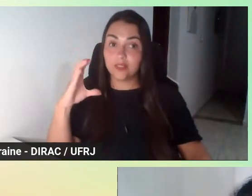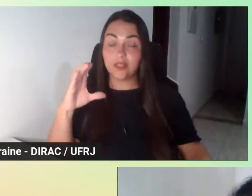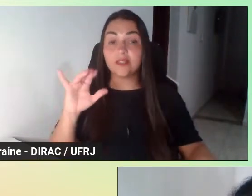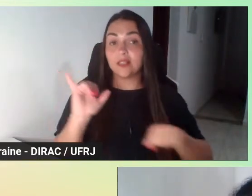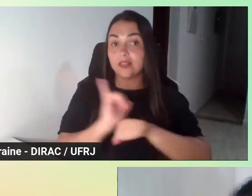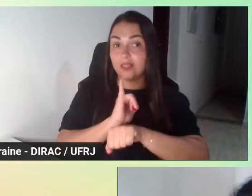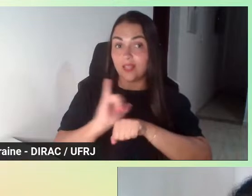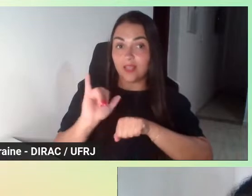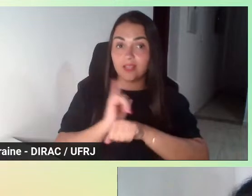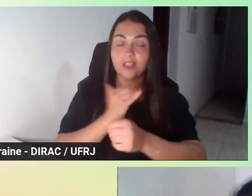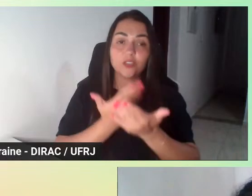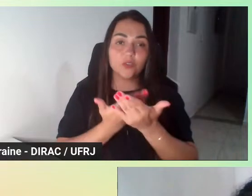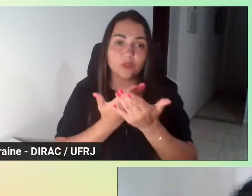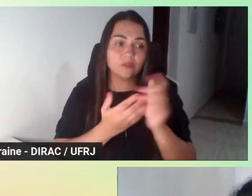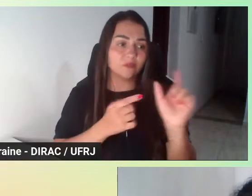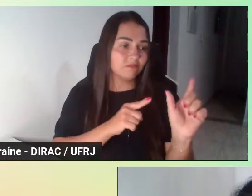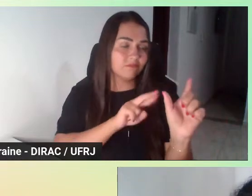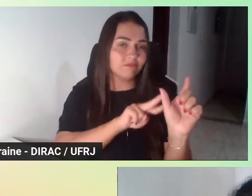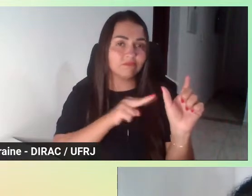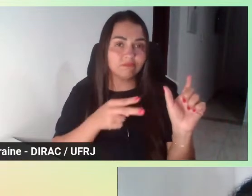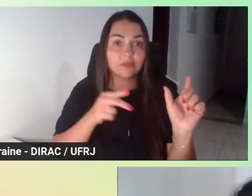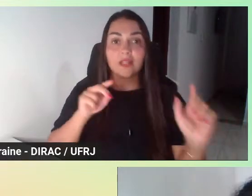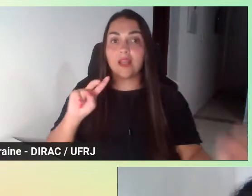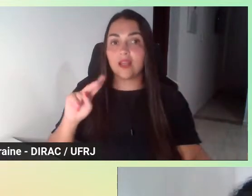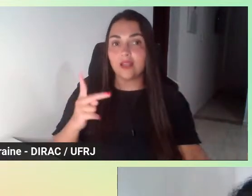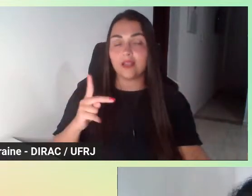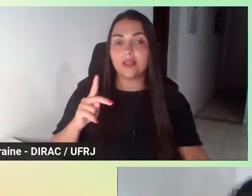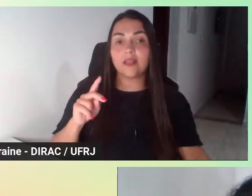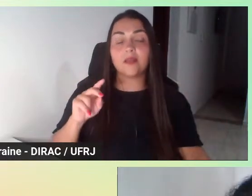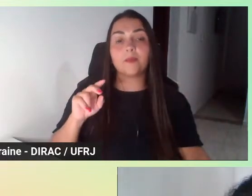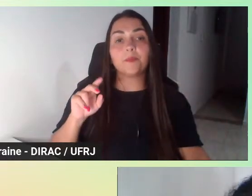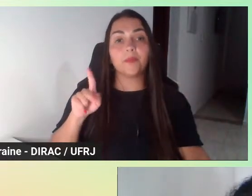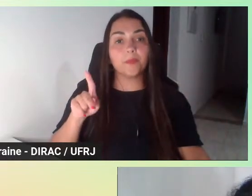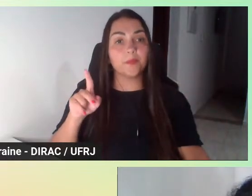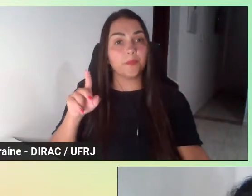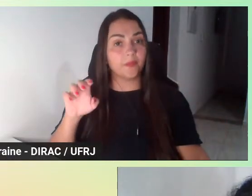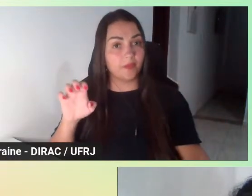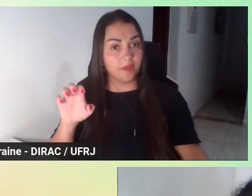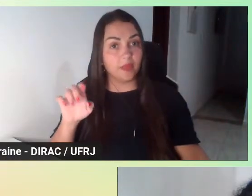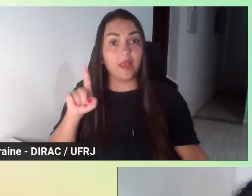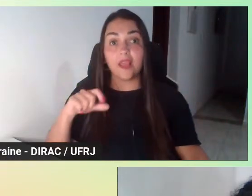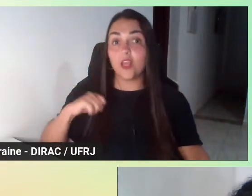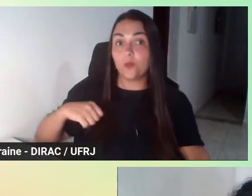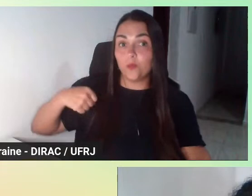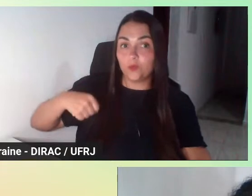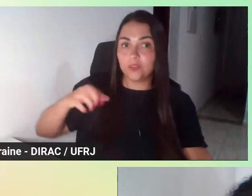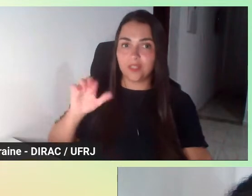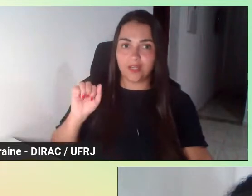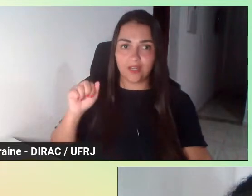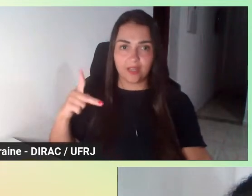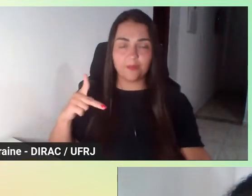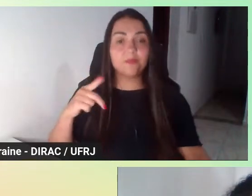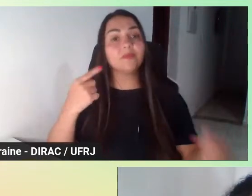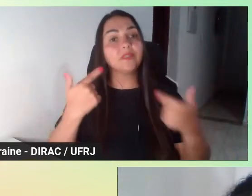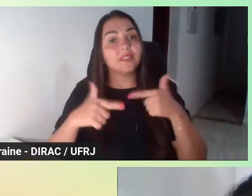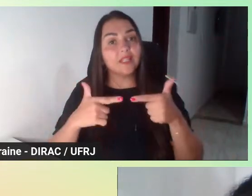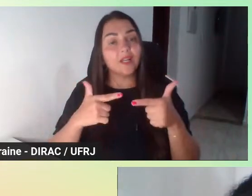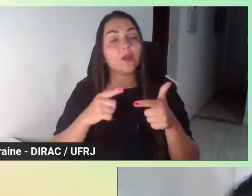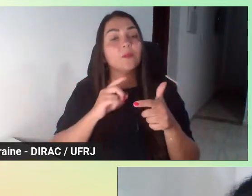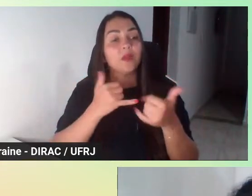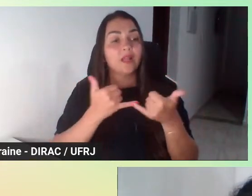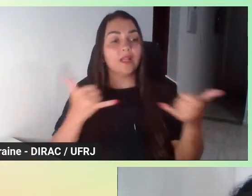e Epistemologia, o HCTE, da UFRJ, foi bolsista CAPES, atuou na linha de pesquisa de